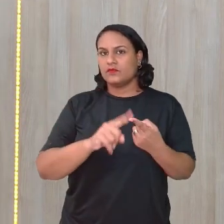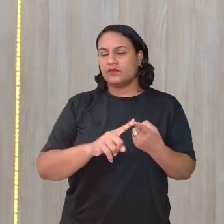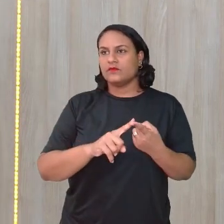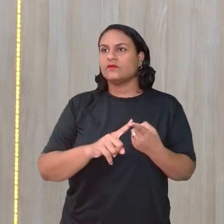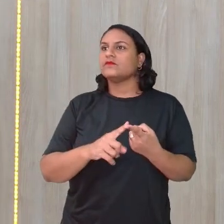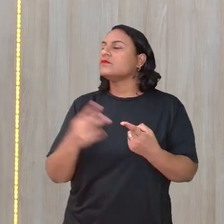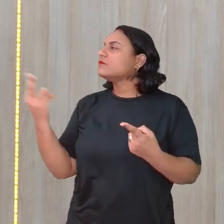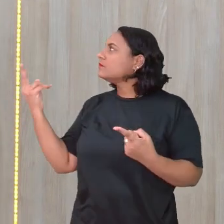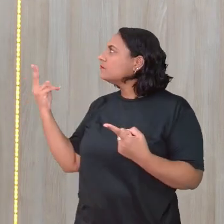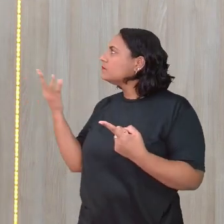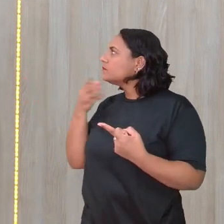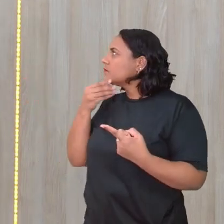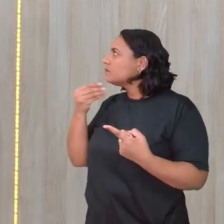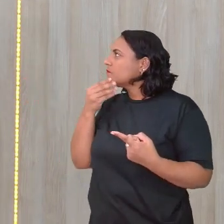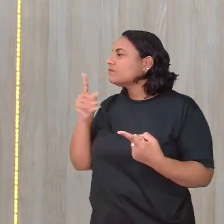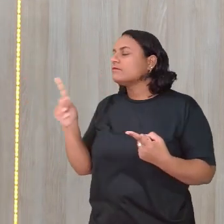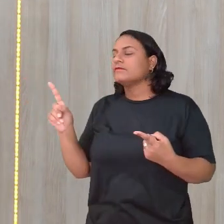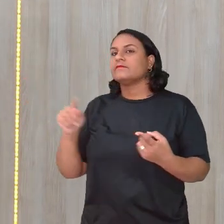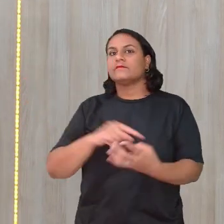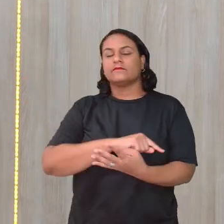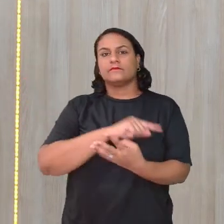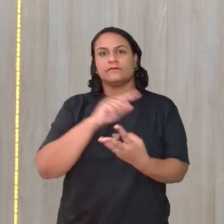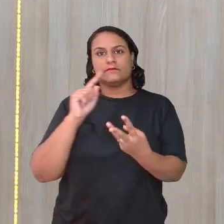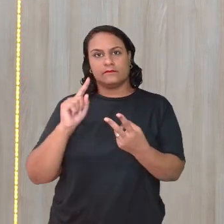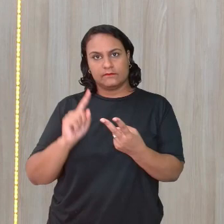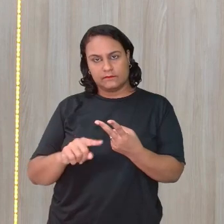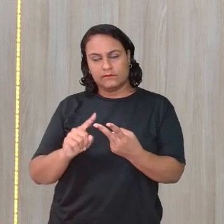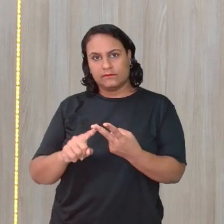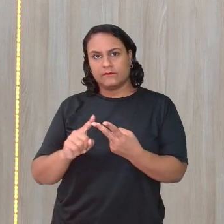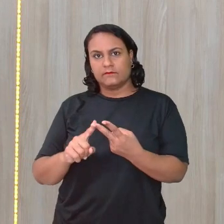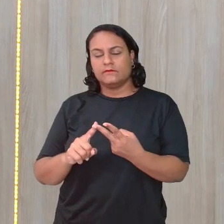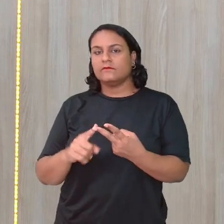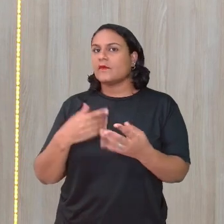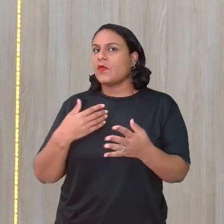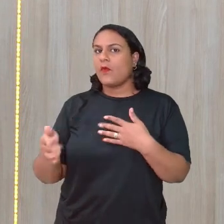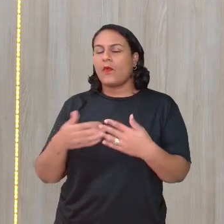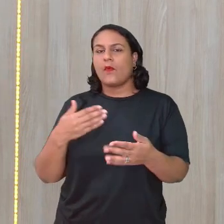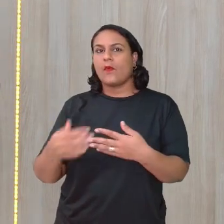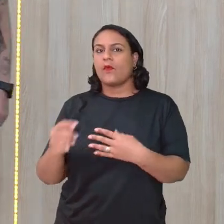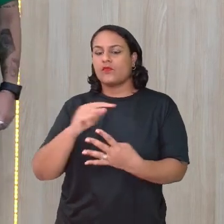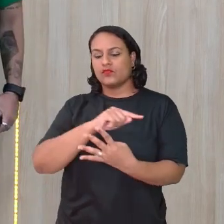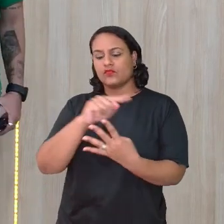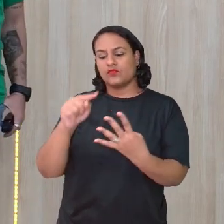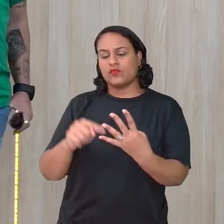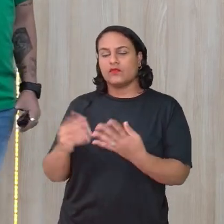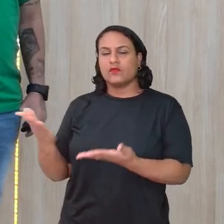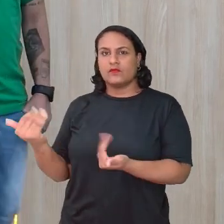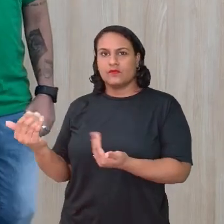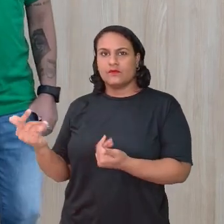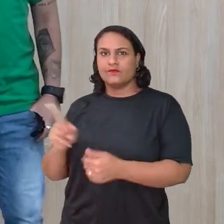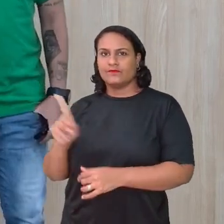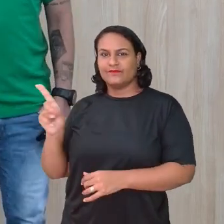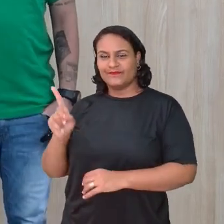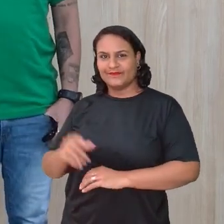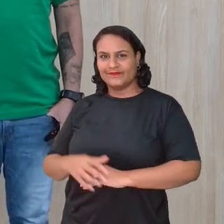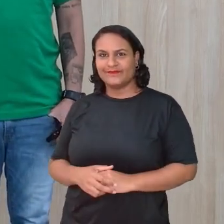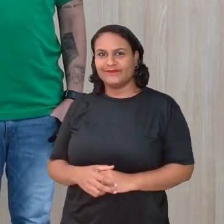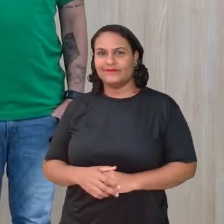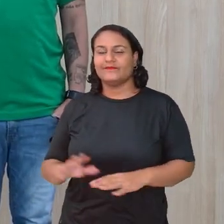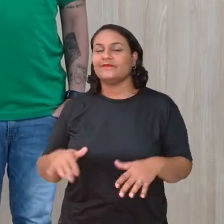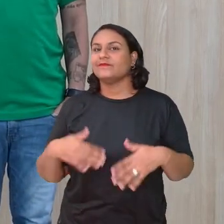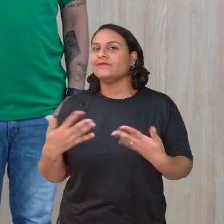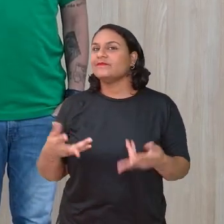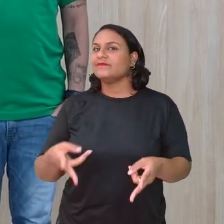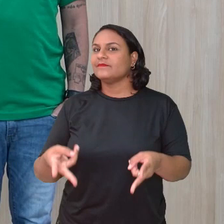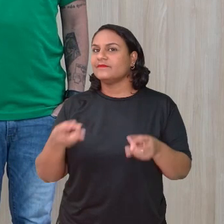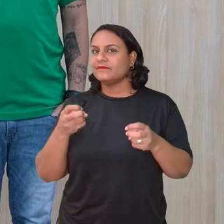são esses dois rapazes aqui, e os casos possíveis, que são qualquer um dos quatro jovens ali, tá certo? Então, percebe